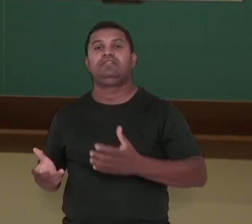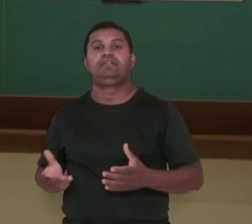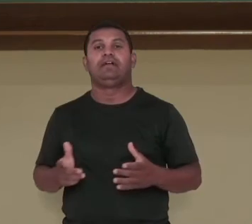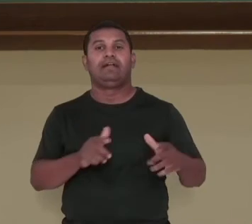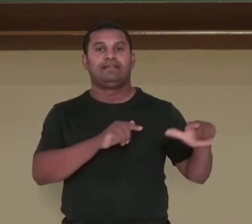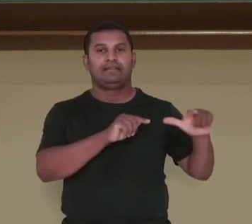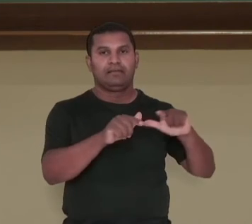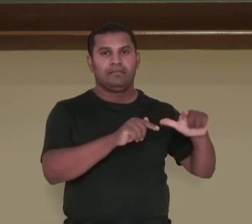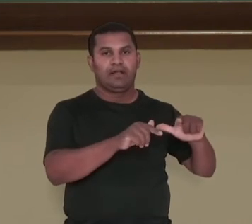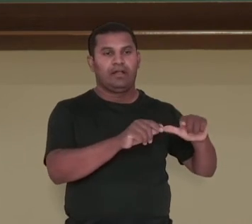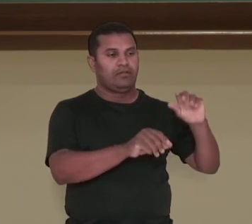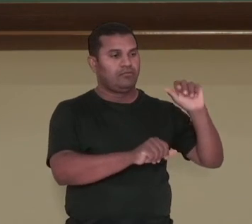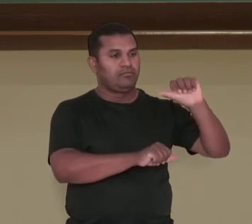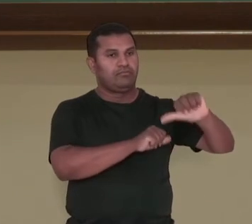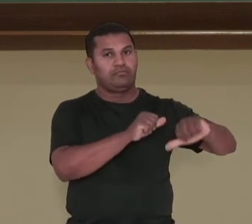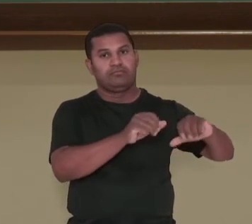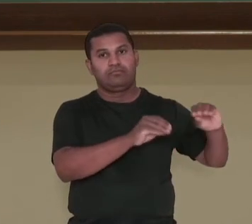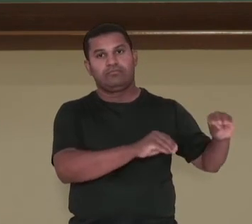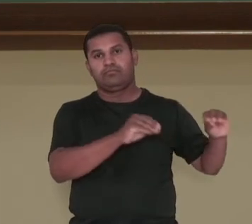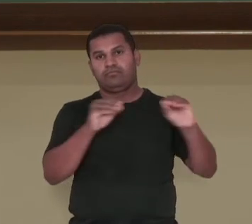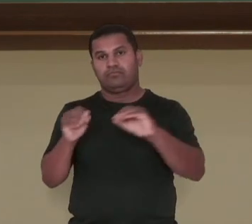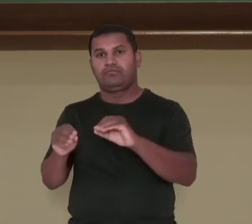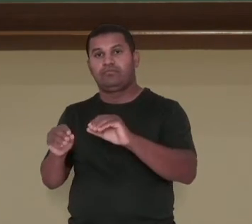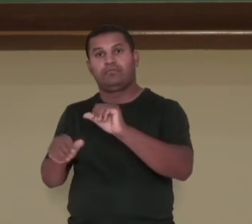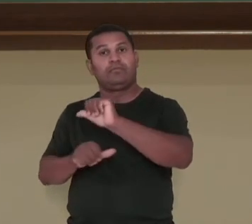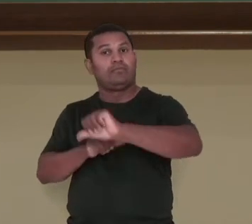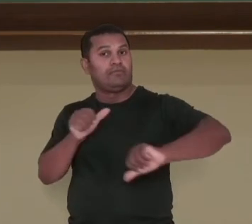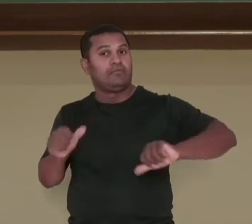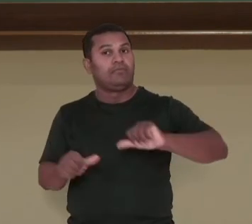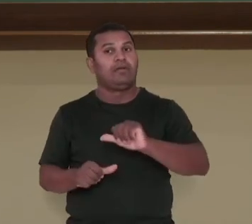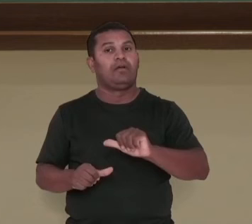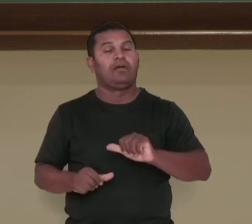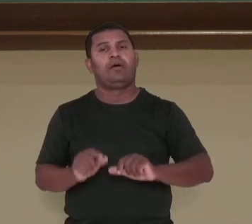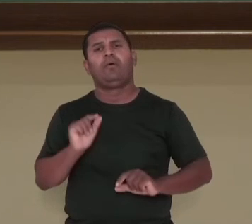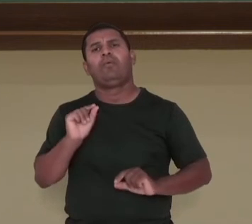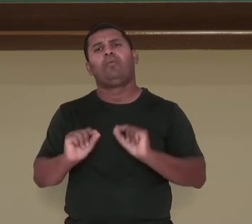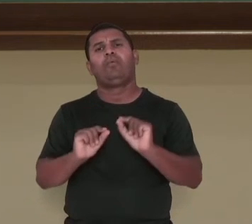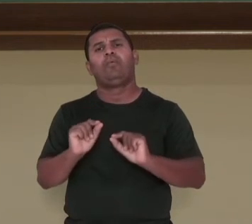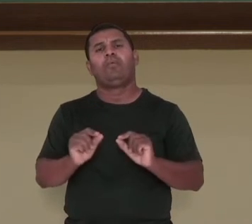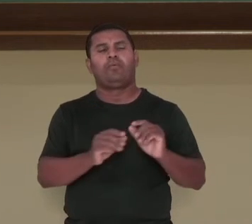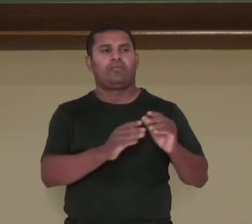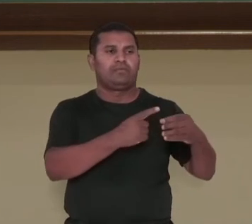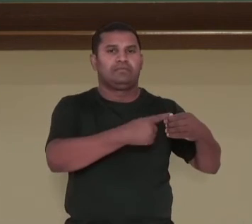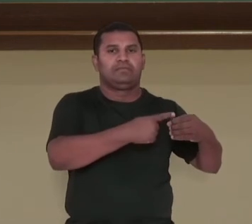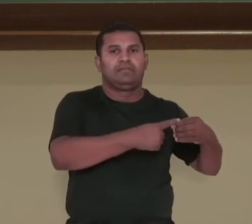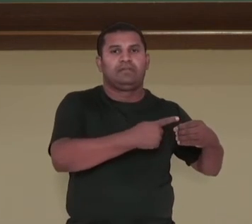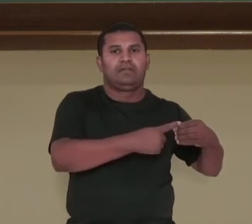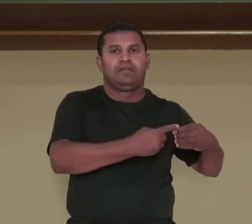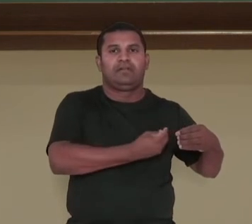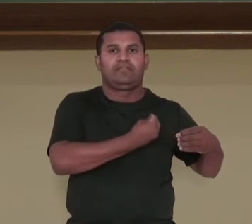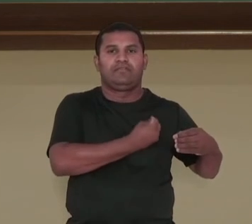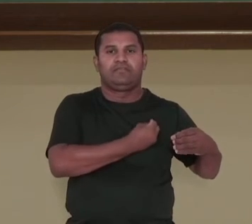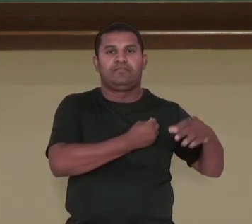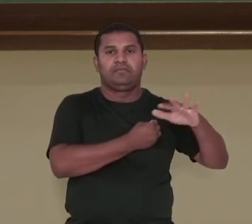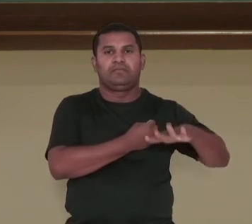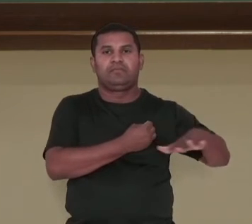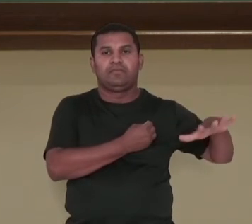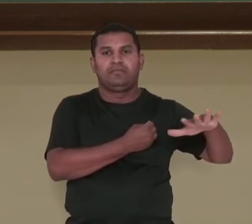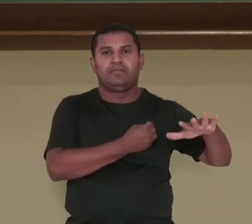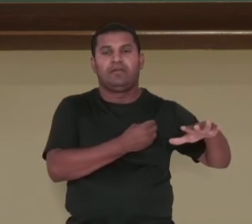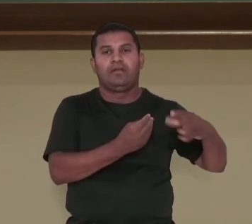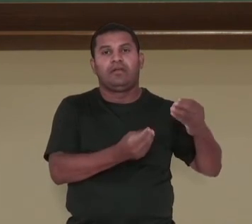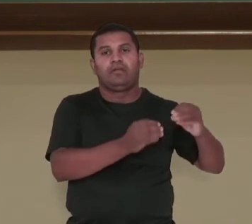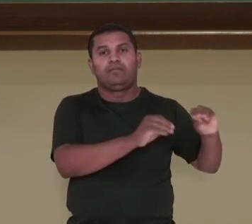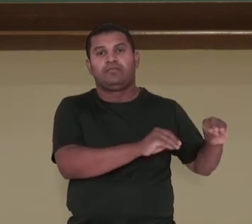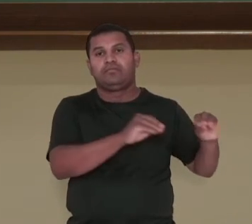Então, o que que seria necessário aqui para você se adaptar bem indo para outra cidade ou para outra escola? Como você reagiria a